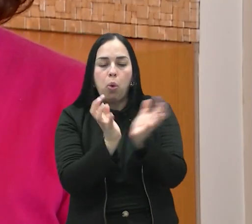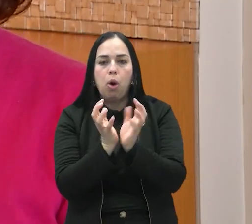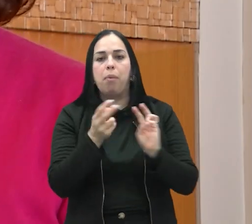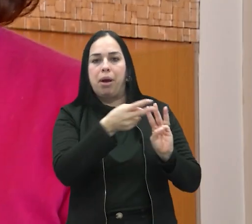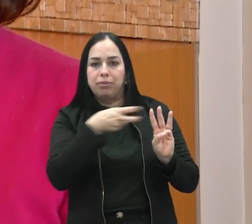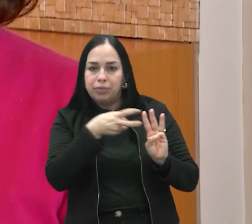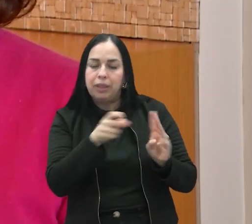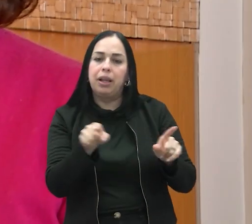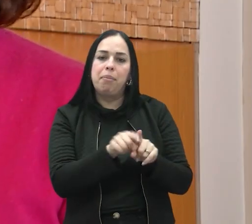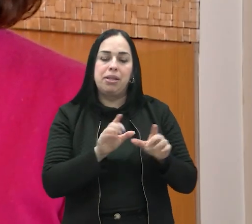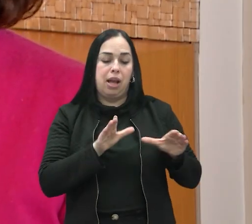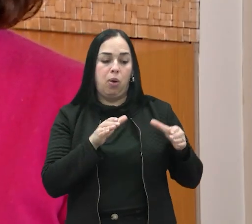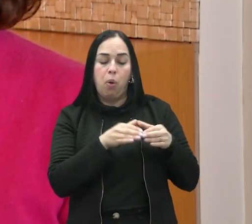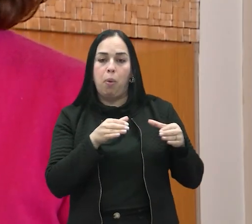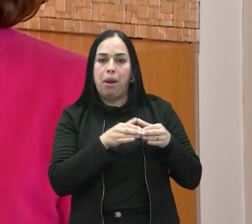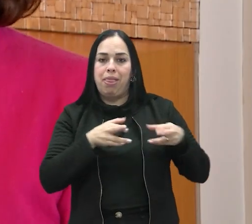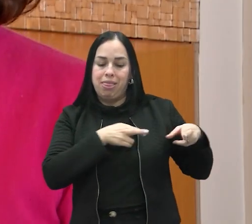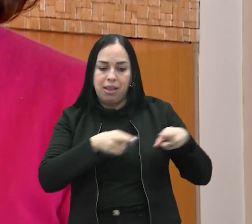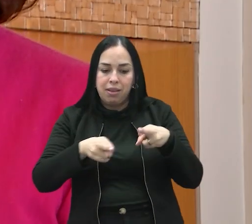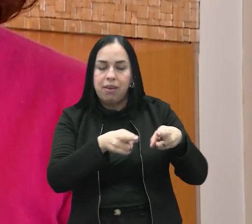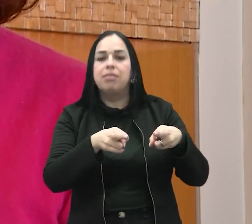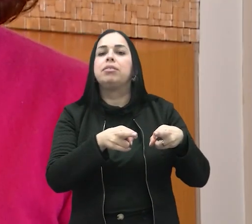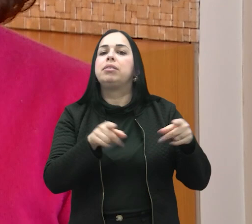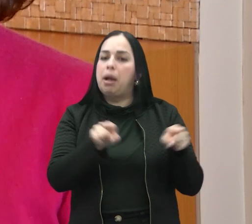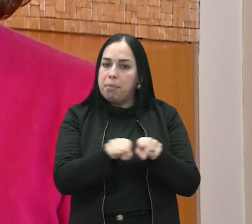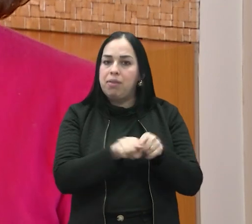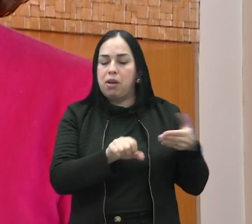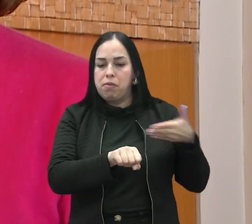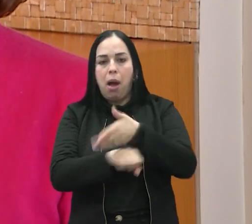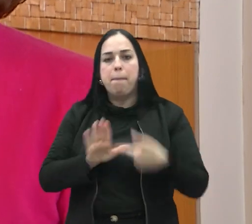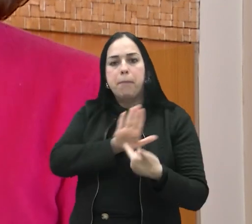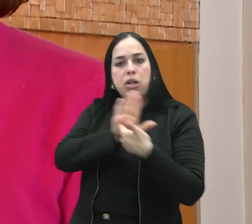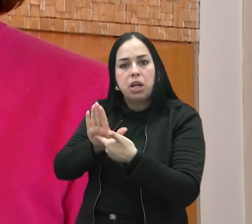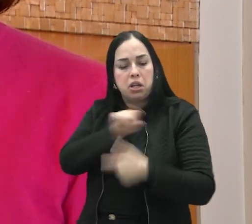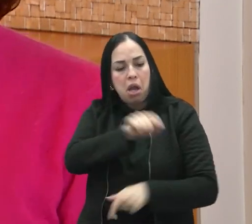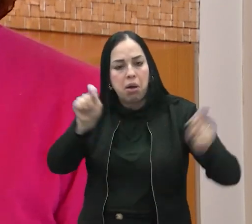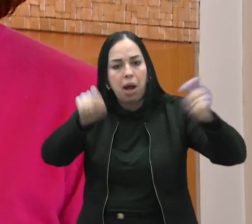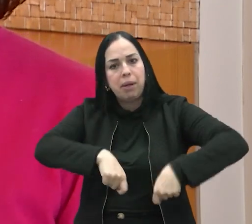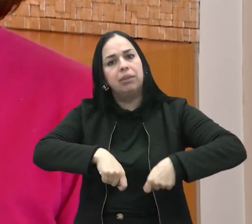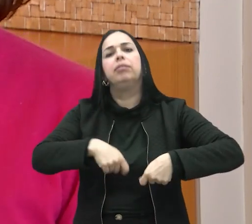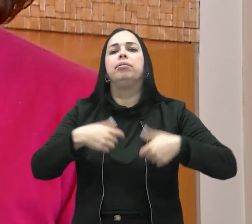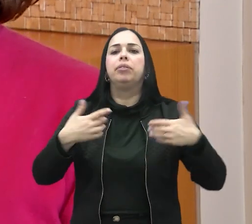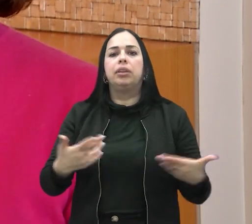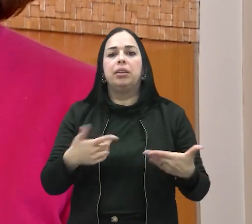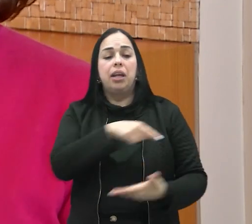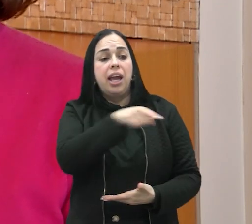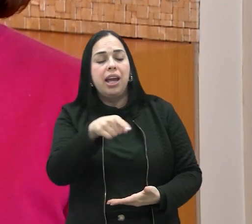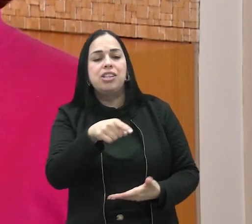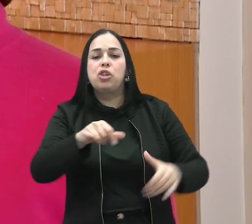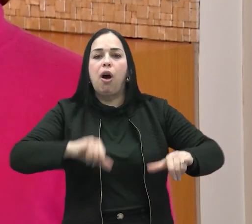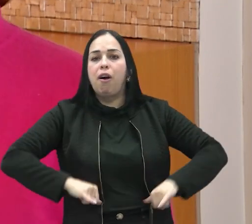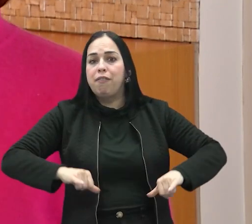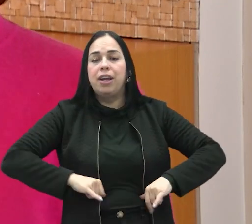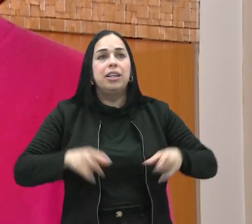povos indígenas, as comunidades tradicionais, vão estar presentes, vão estar mostrando o seu